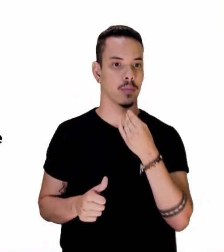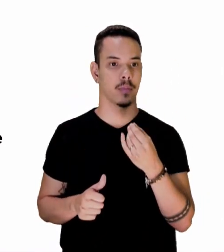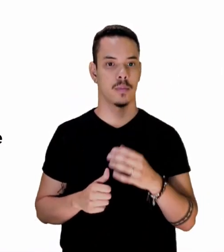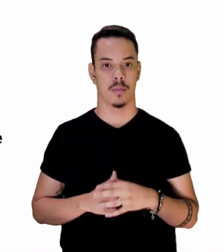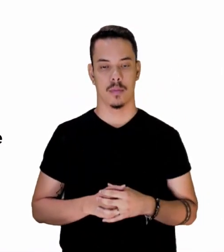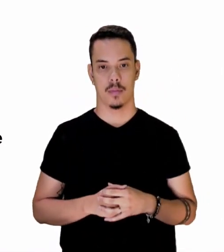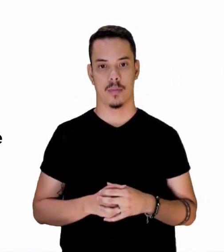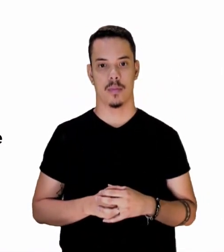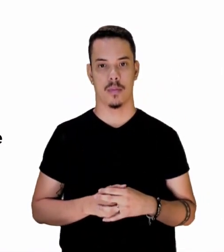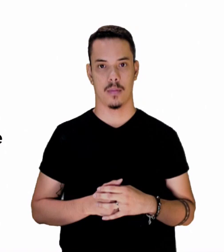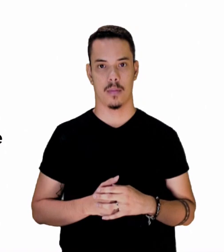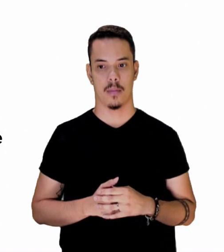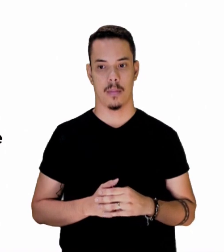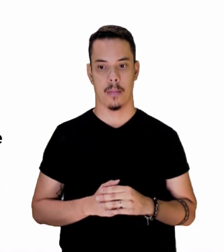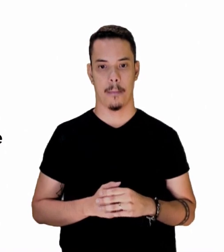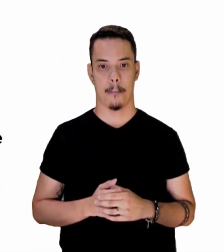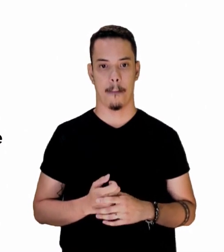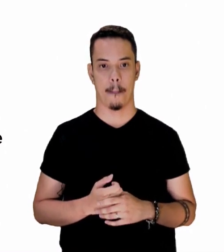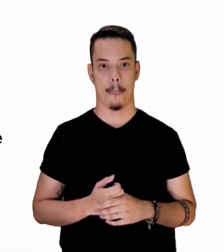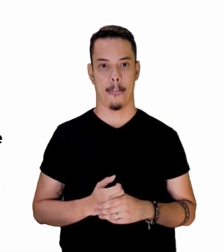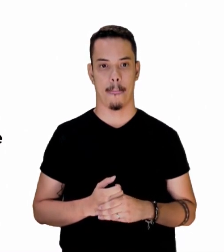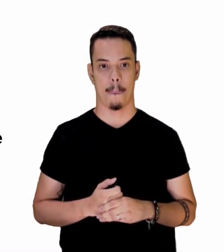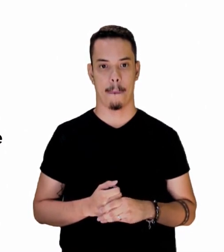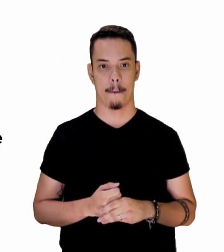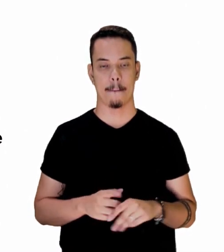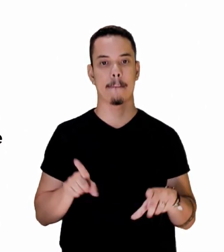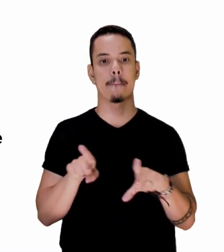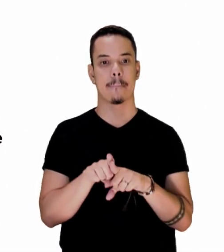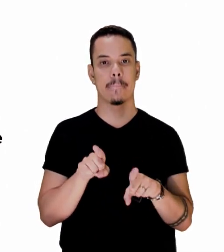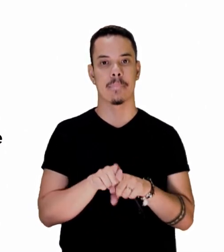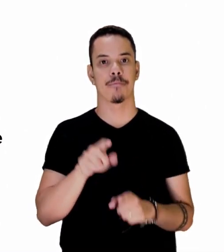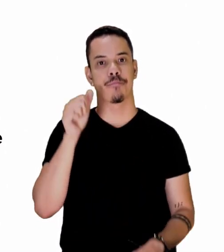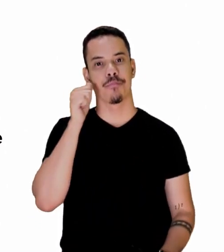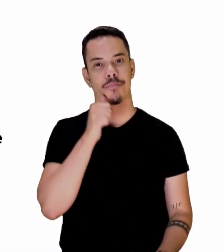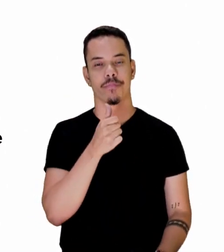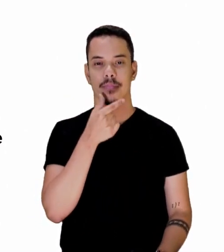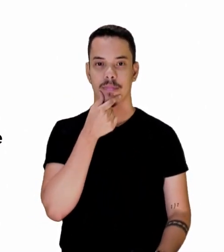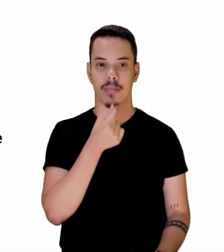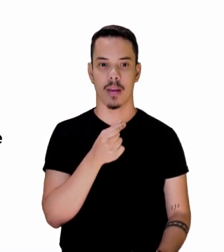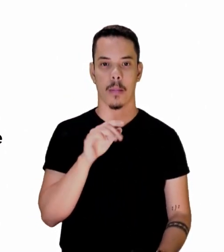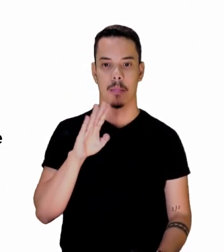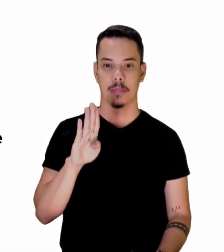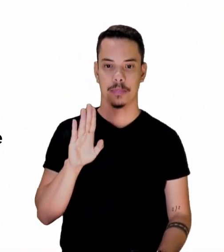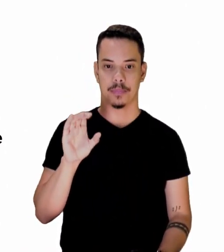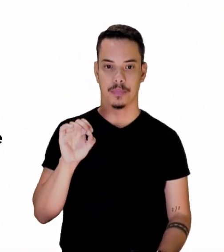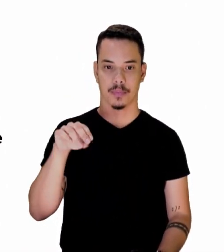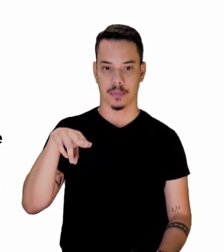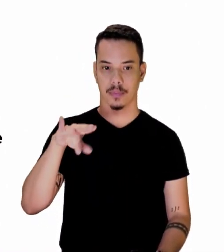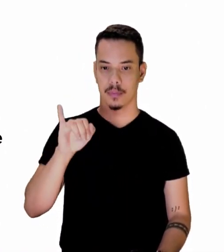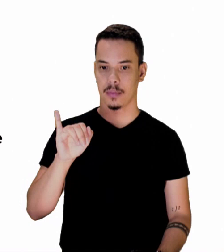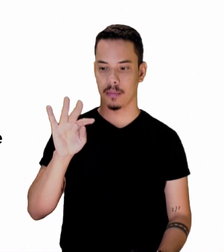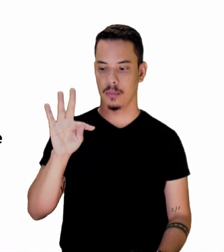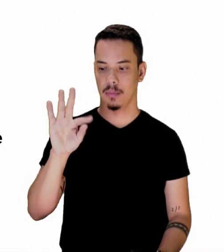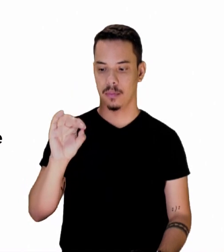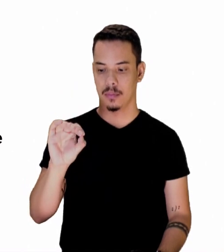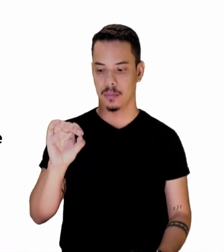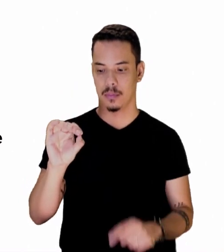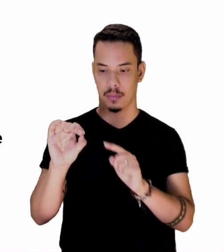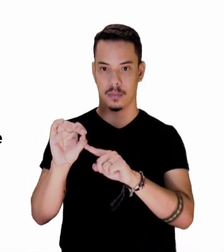flexão, tanto no gênero masculino quanto no gênero feminino.